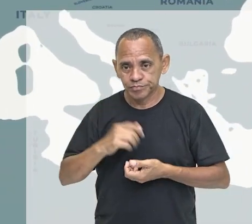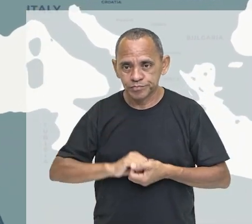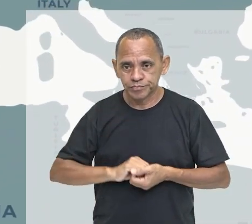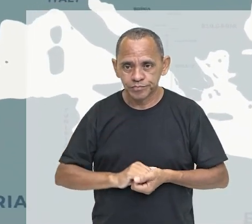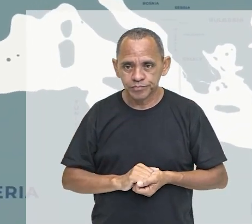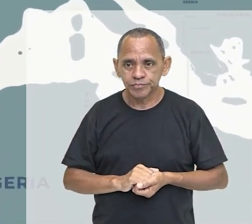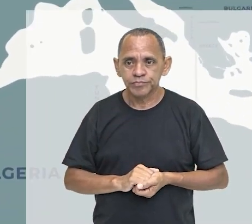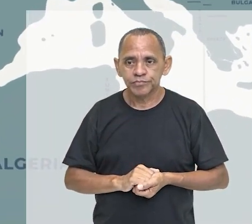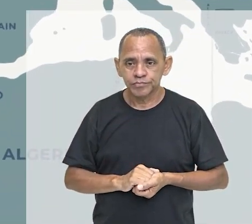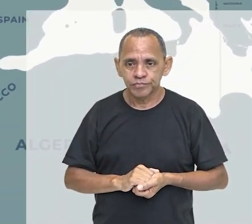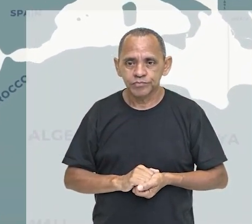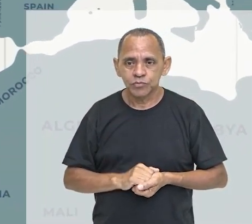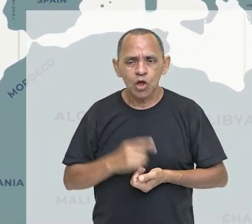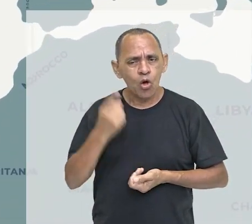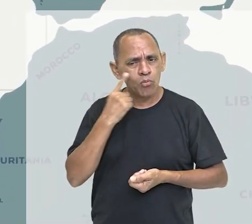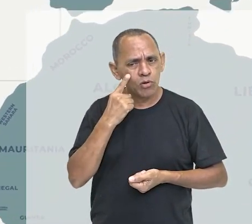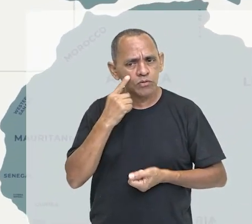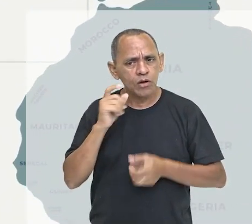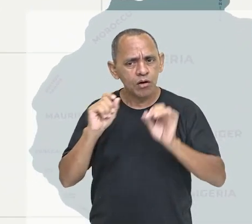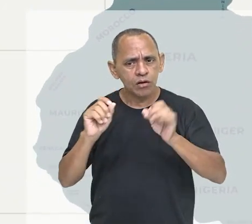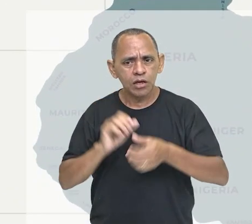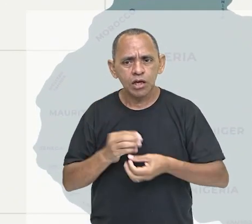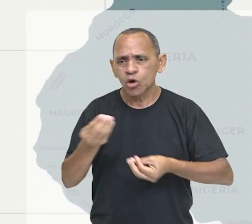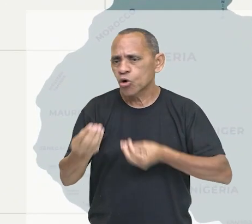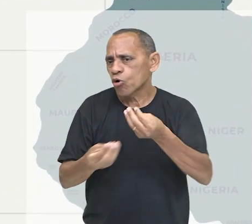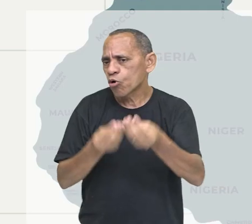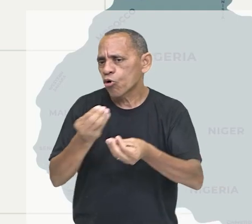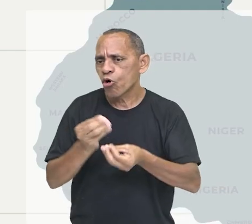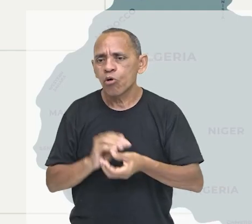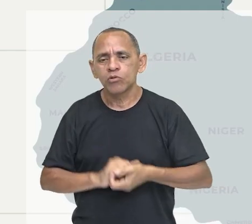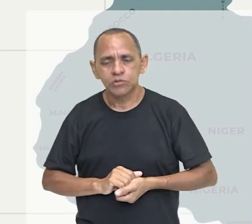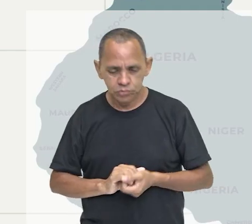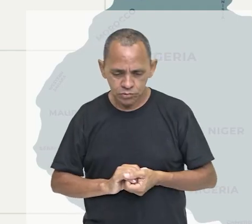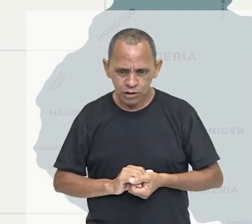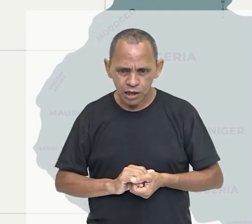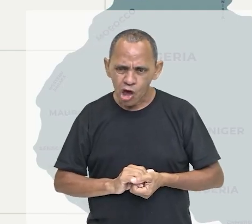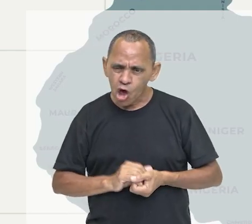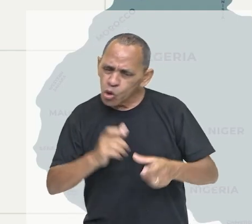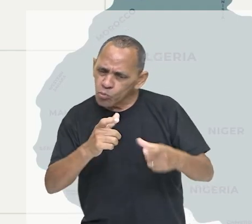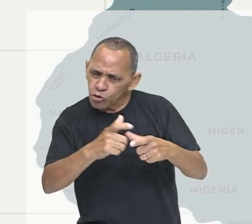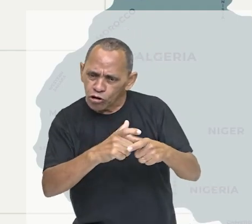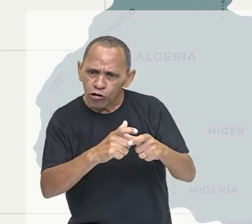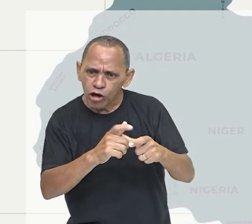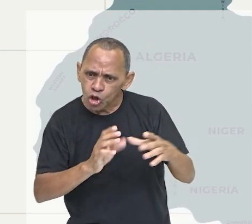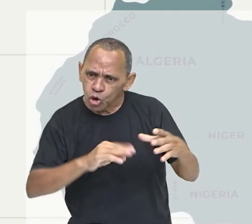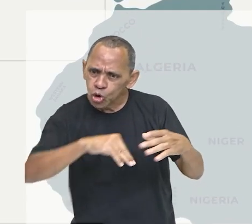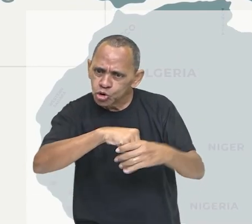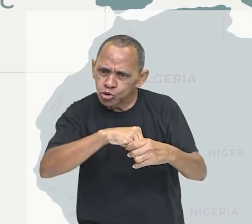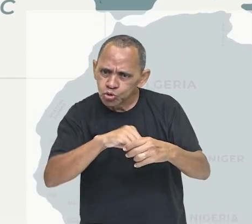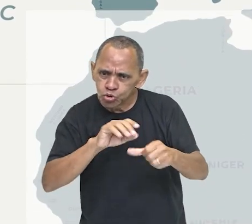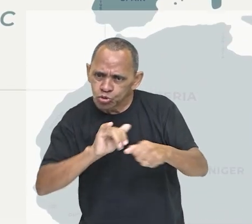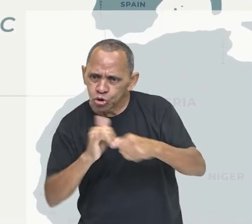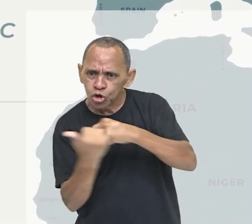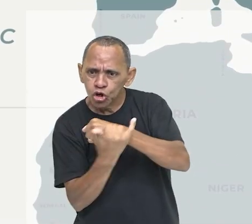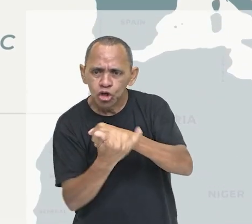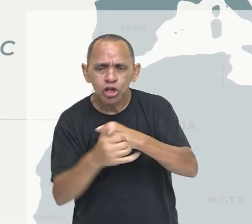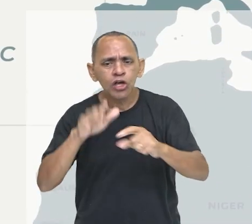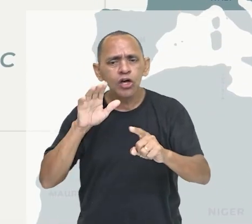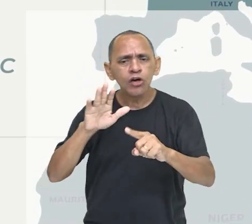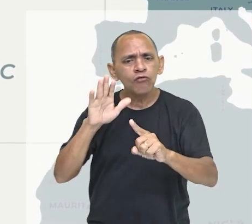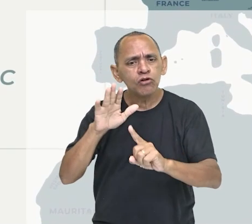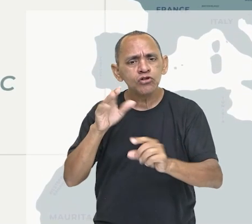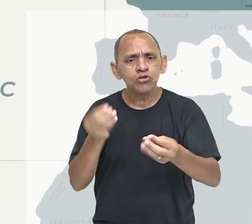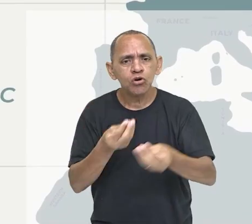Então, vocês podem observar aí, esse pequeno arquipélago começou a influenciar onde? Lá, United States,